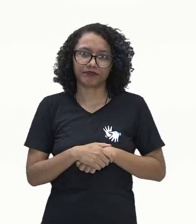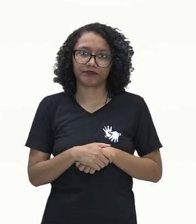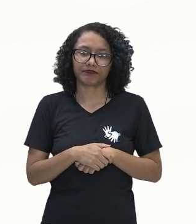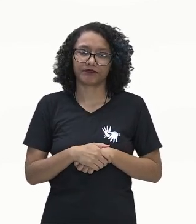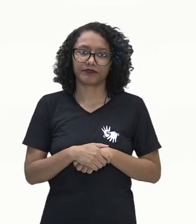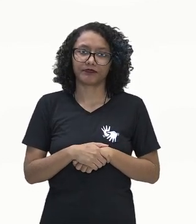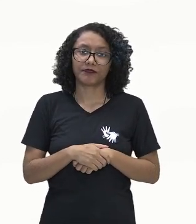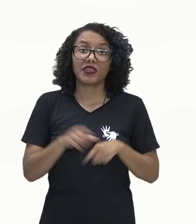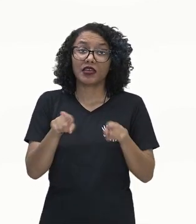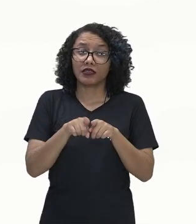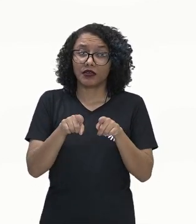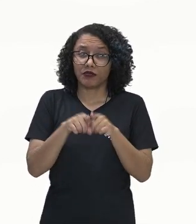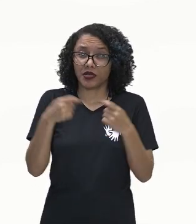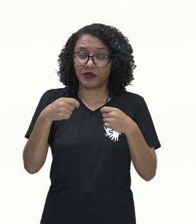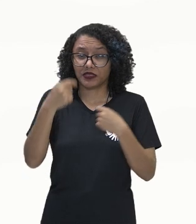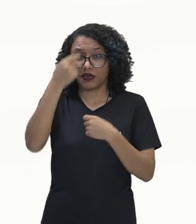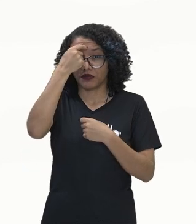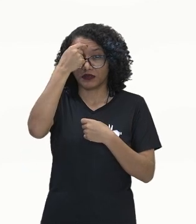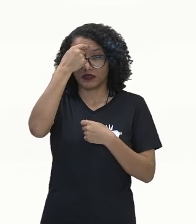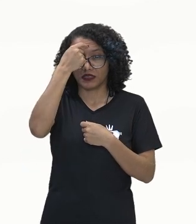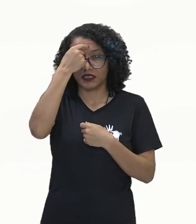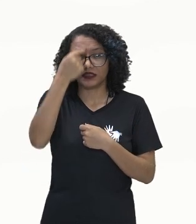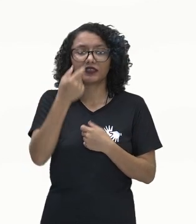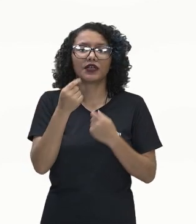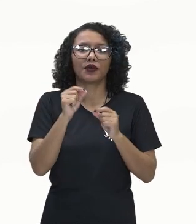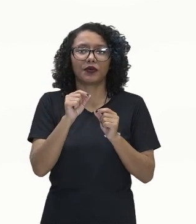também que emergem dos